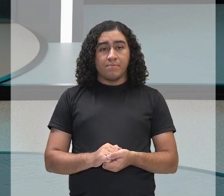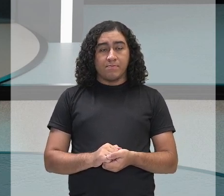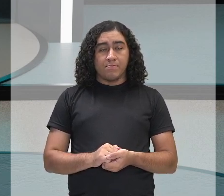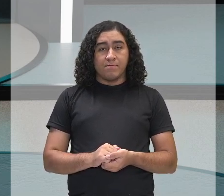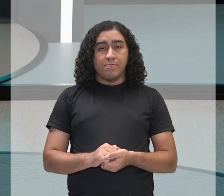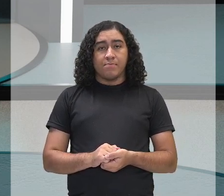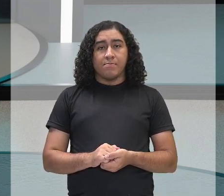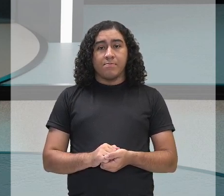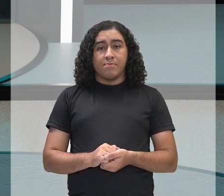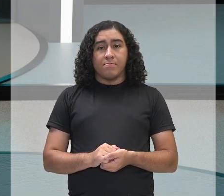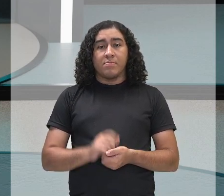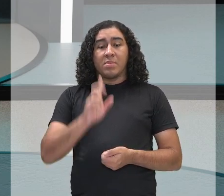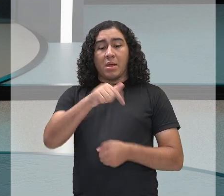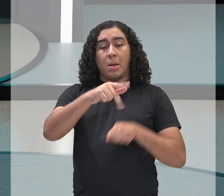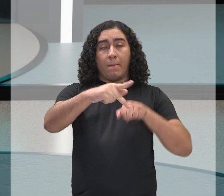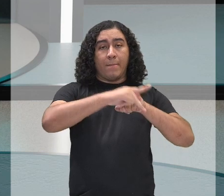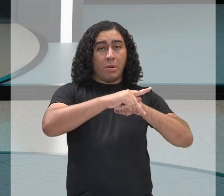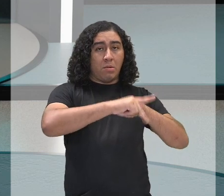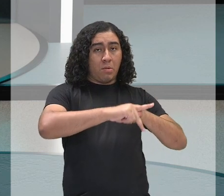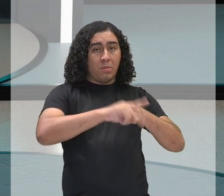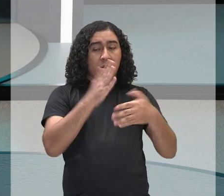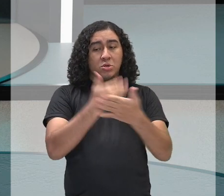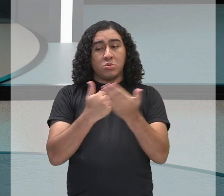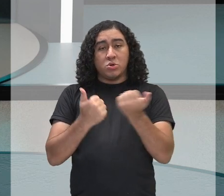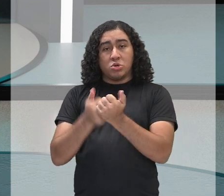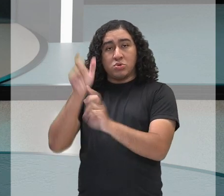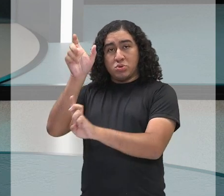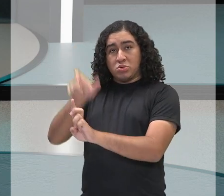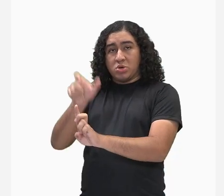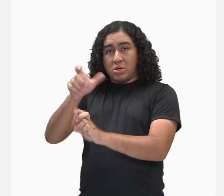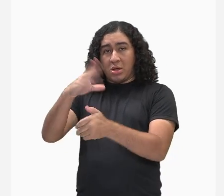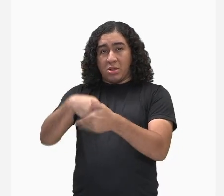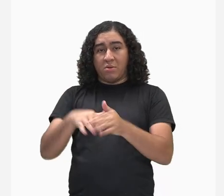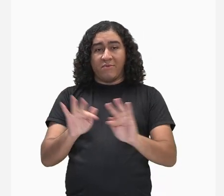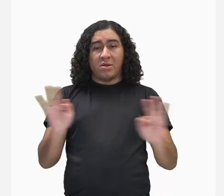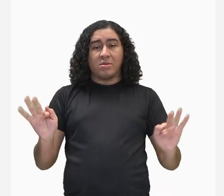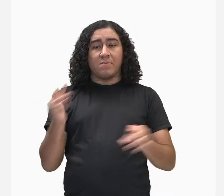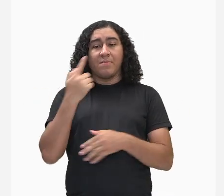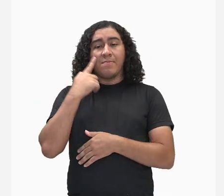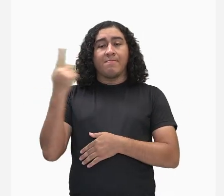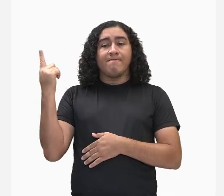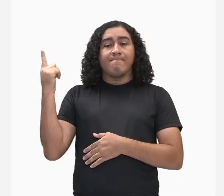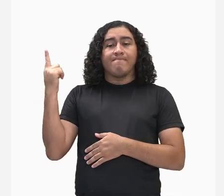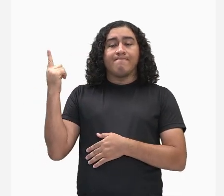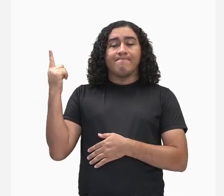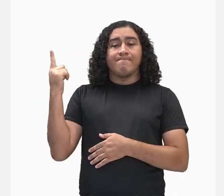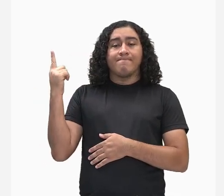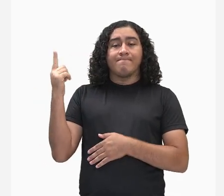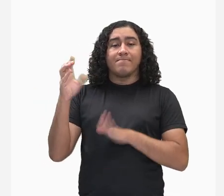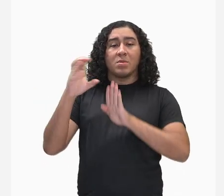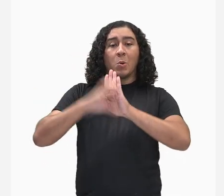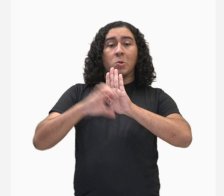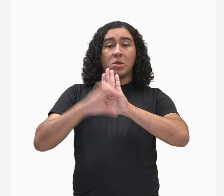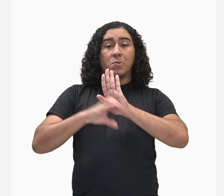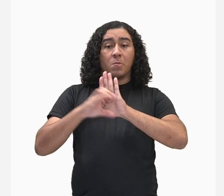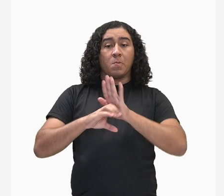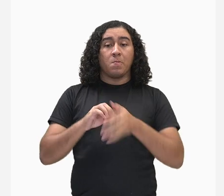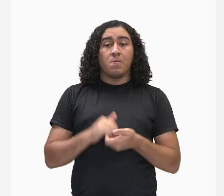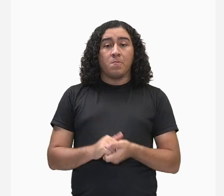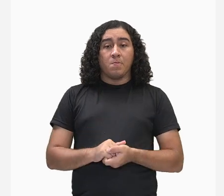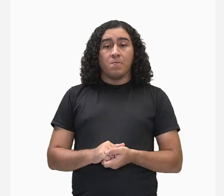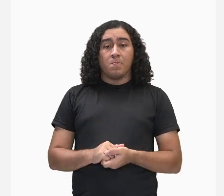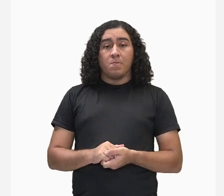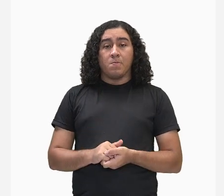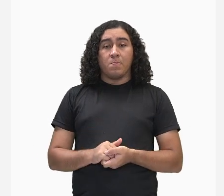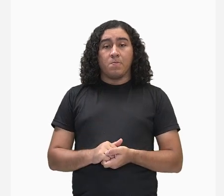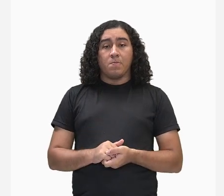pronome funcionando como sujeito, tá certo? Vamos para a definição. Então, a definição, subject pronouns are